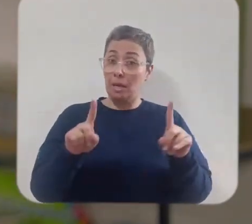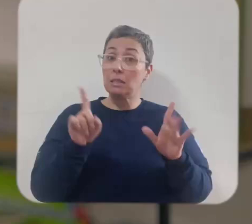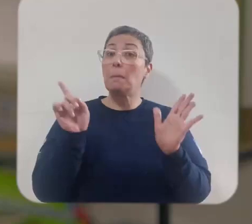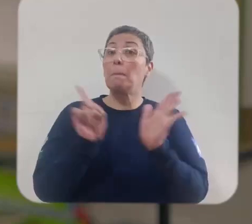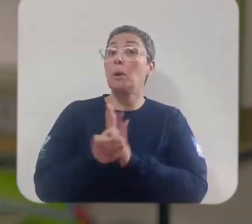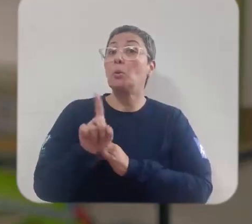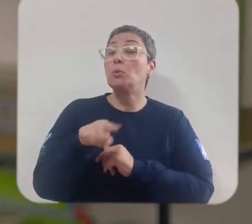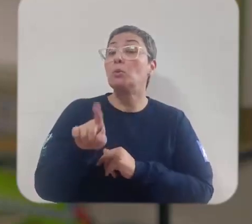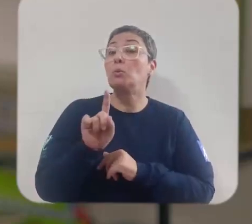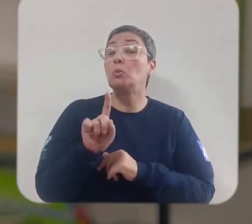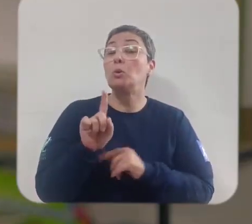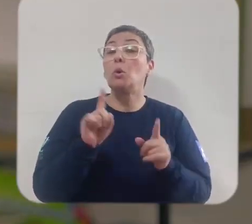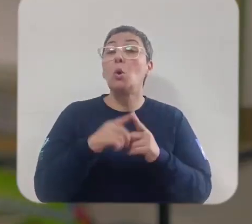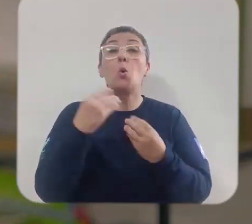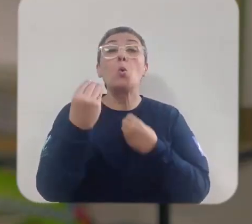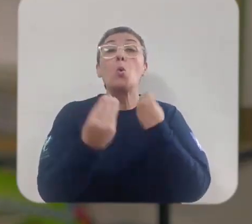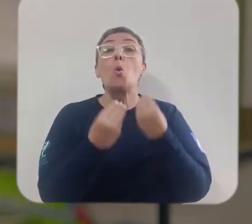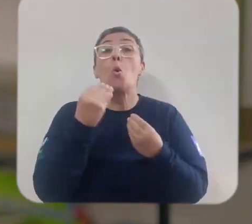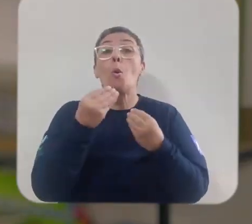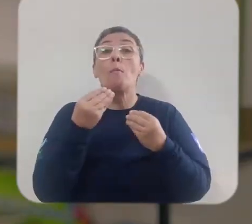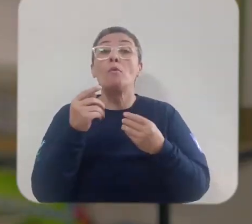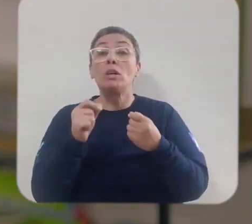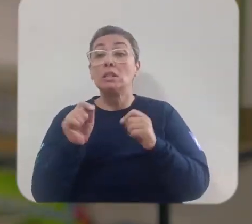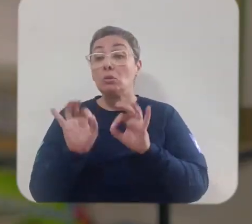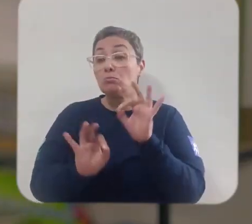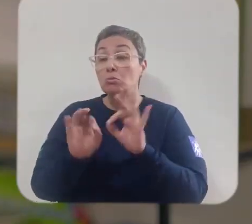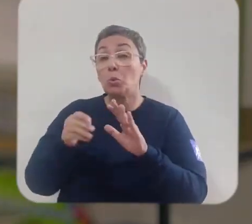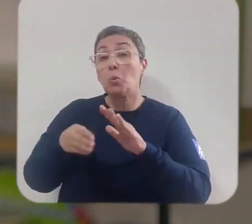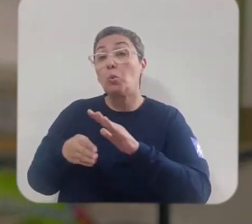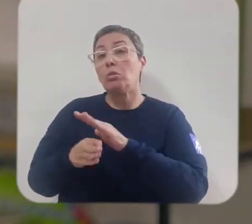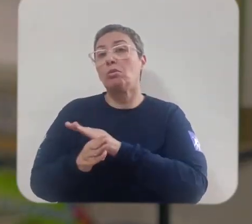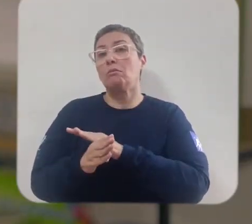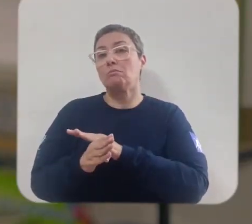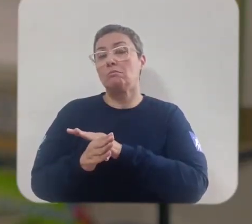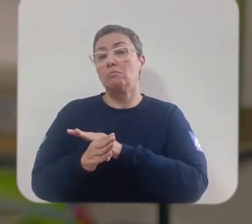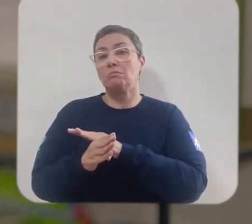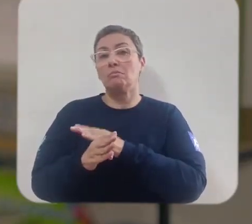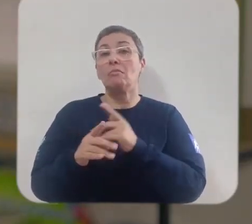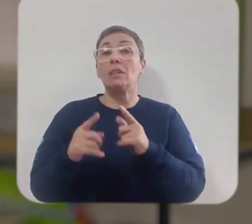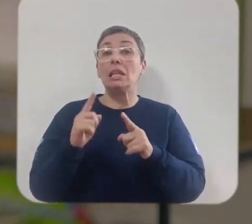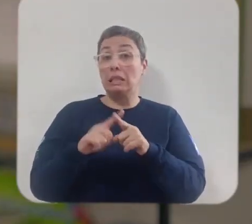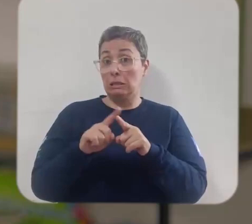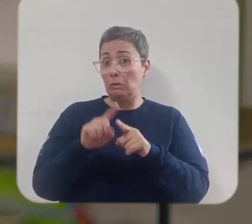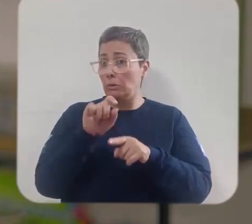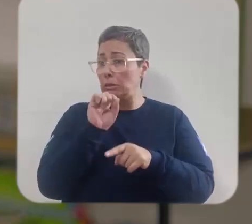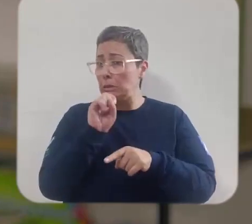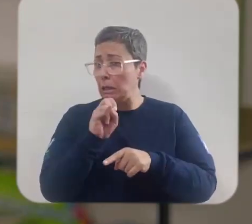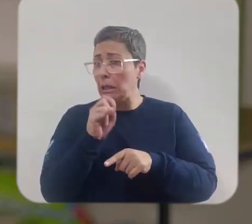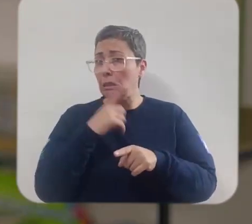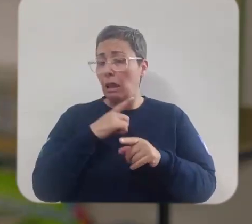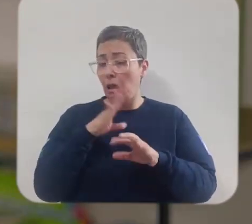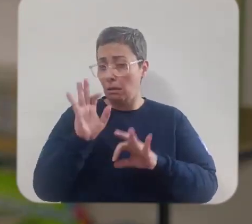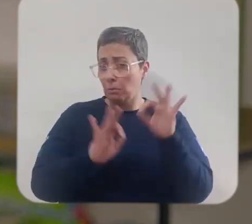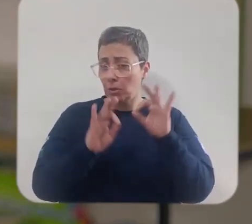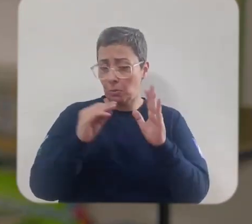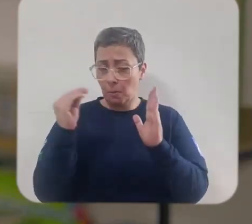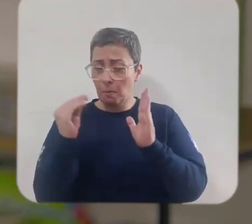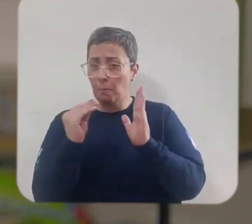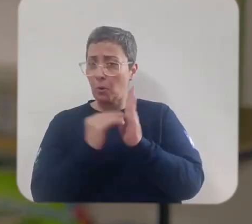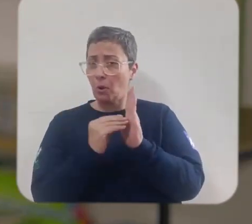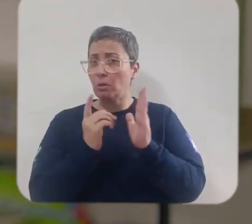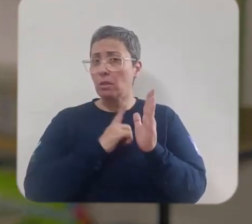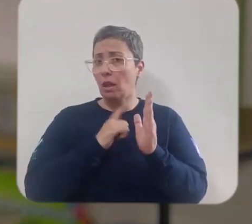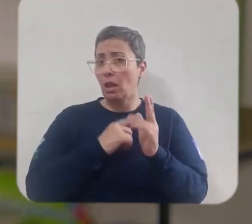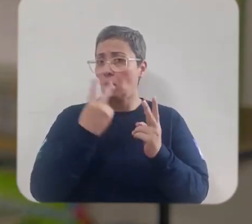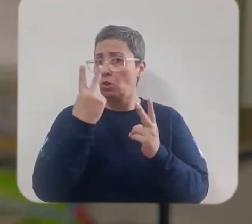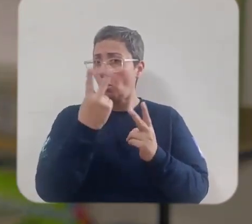Tá, minha pergunta para você é, como você está trabalhando isso? E será que no seu planejamento não